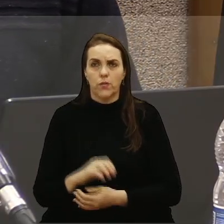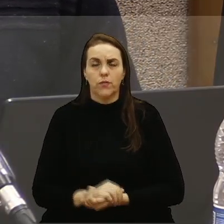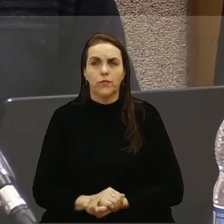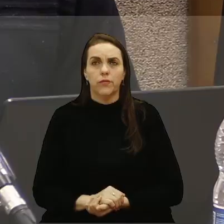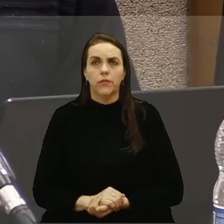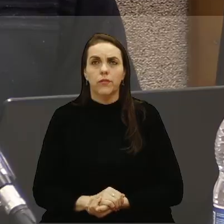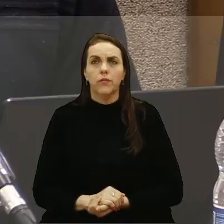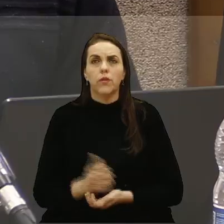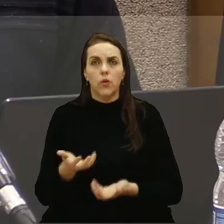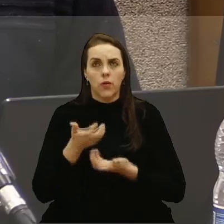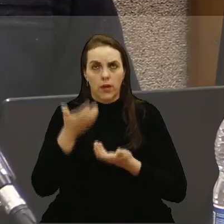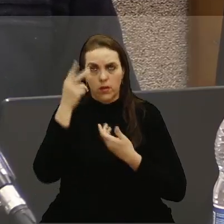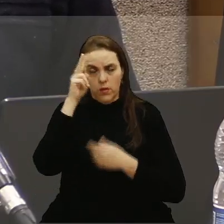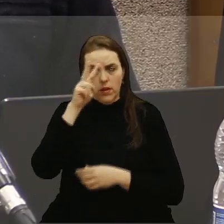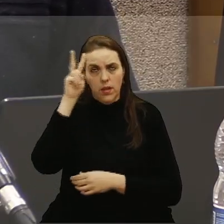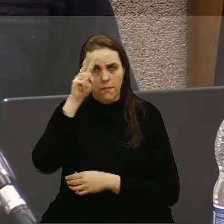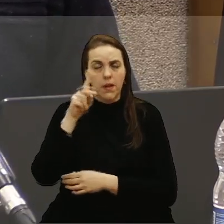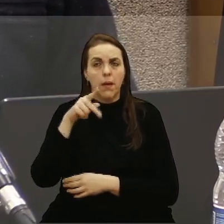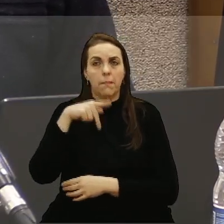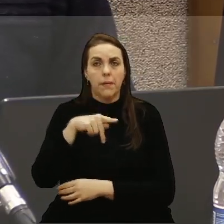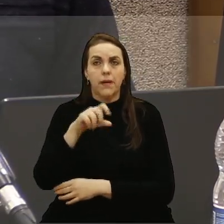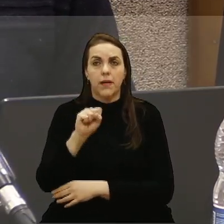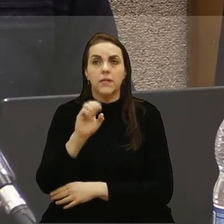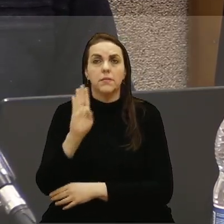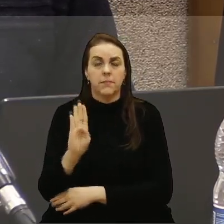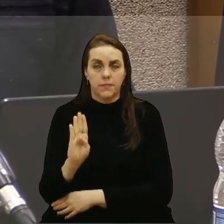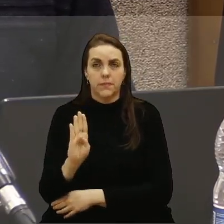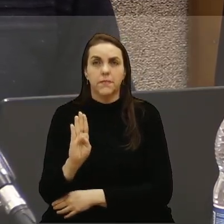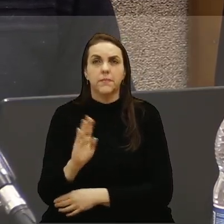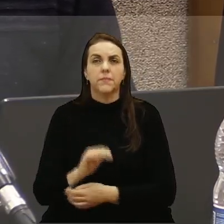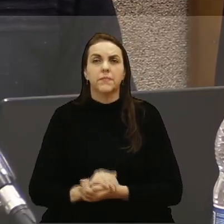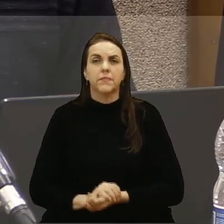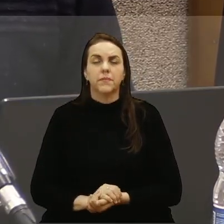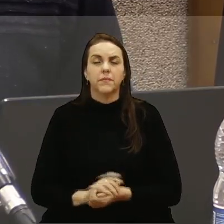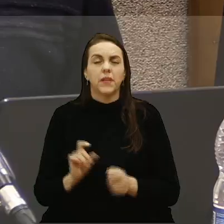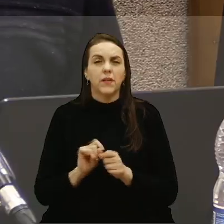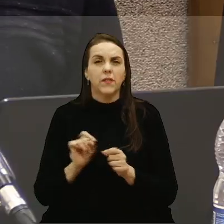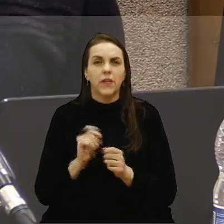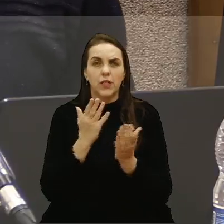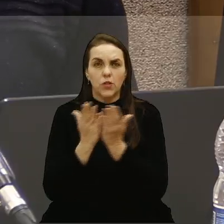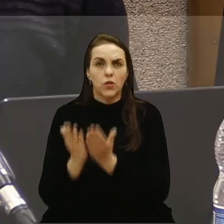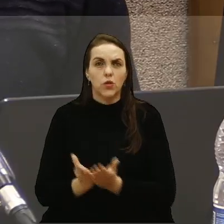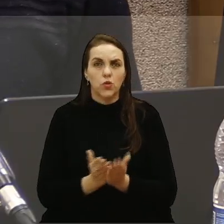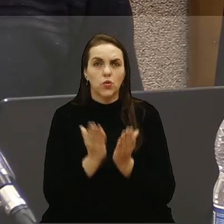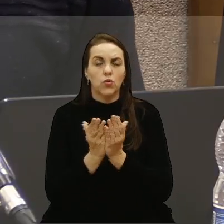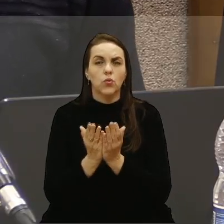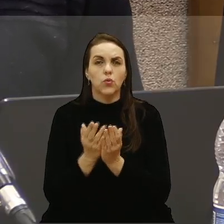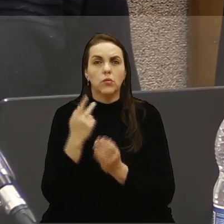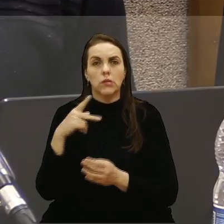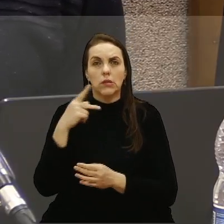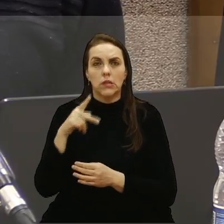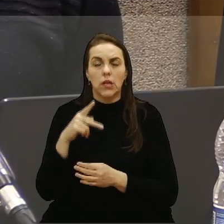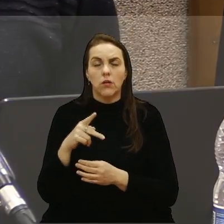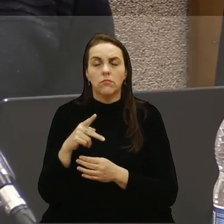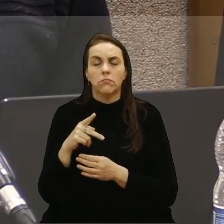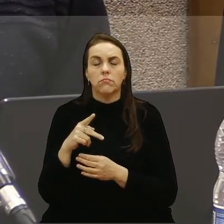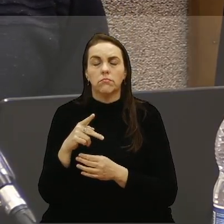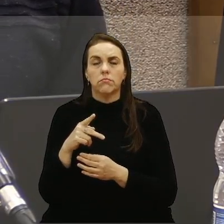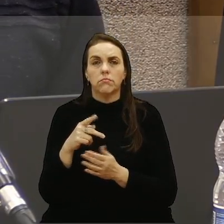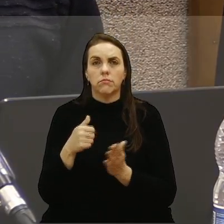Eu quero lembrar que o PSB, quando fez um estudo com os seus filiados,